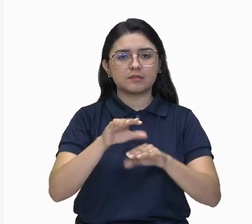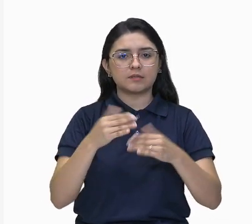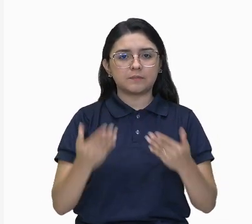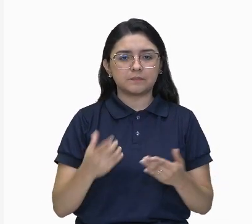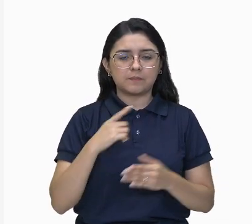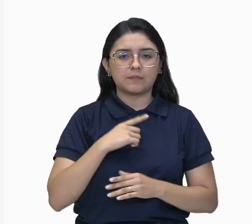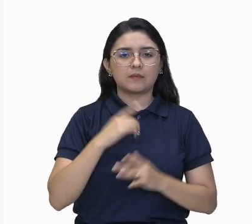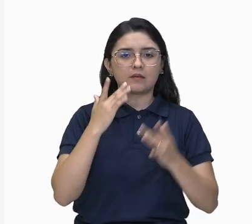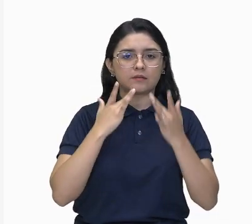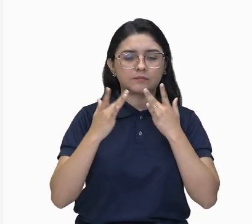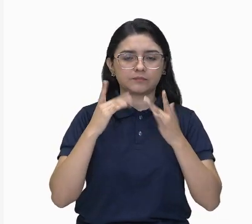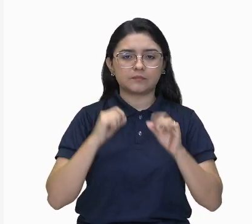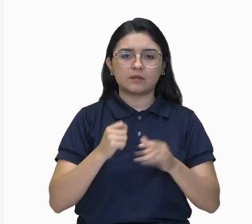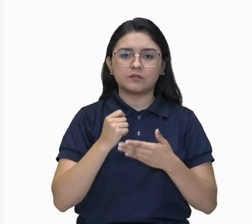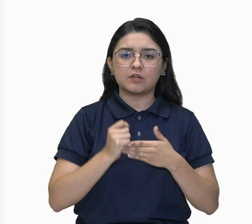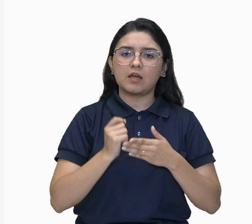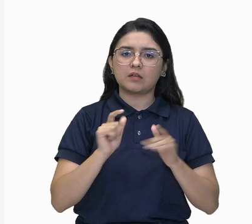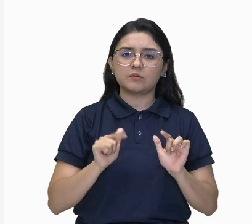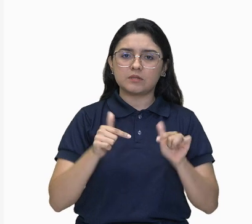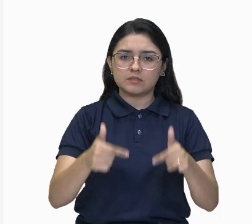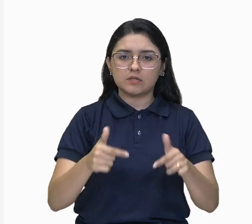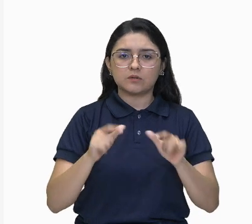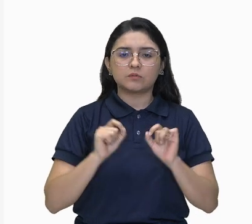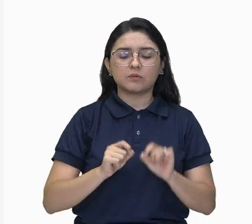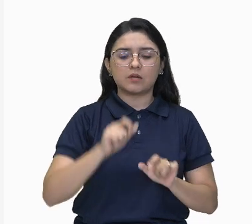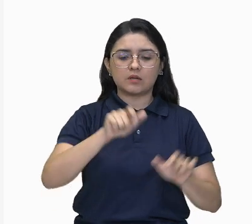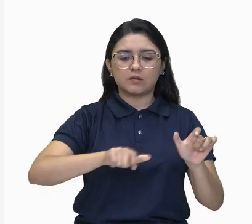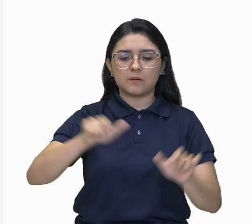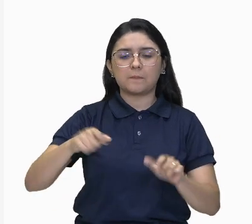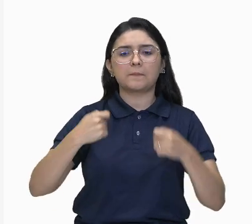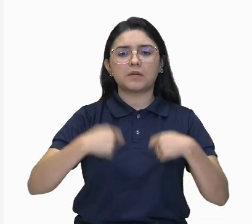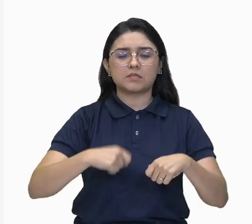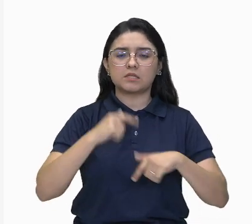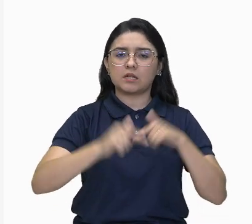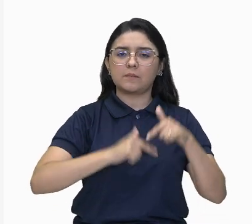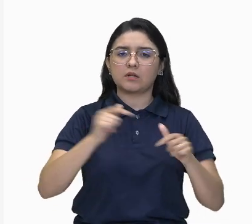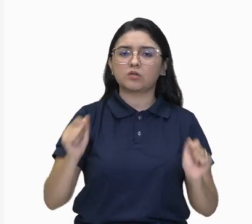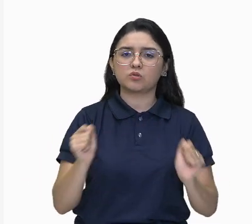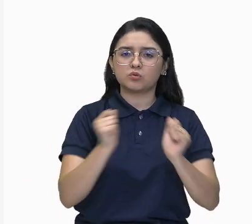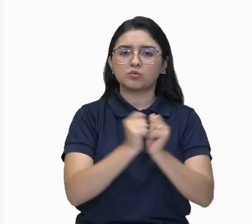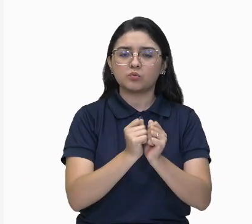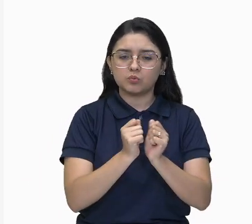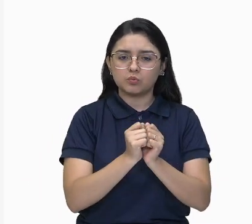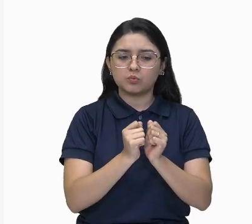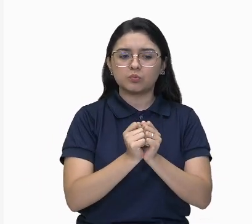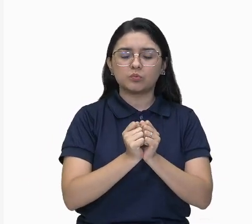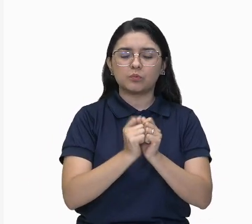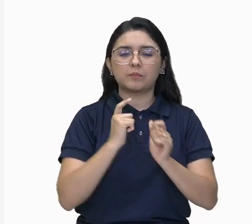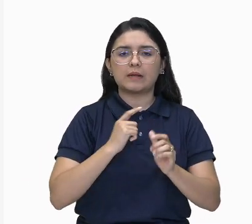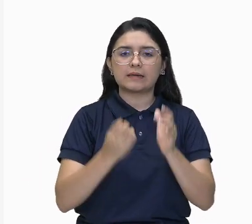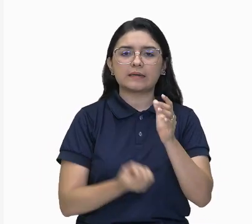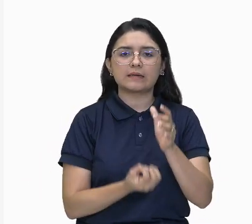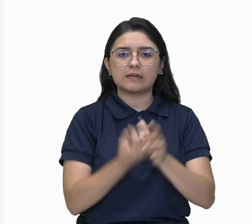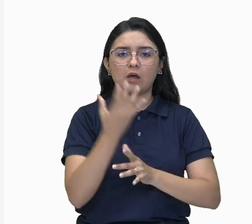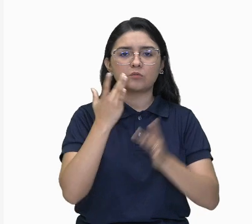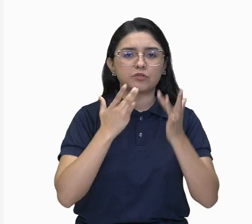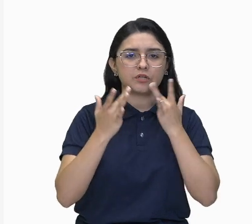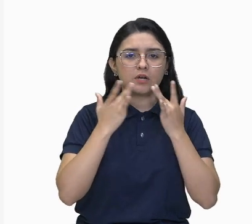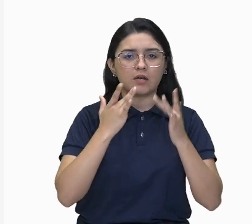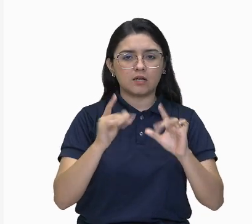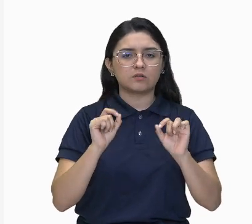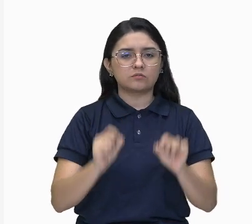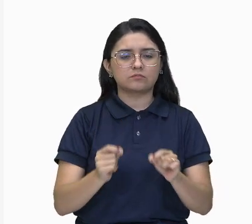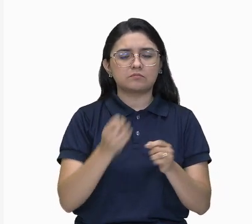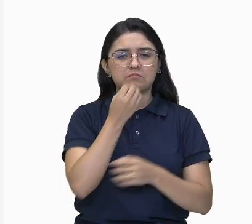uma atividade colaborativa, onde os atores precisam trabalhar juntos para criar uma performance coesa. Isso requer